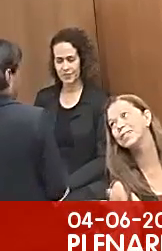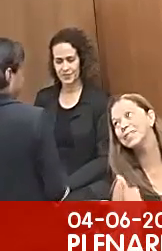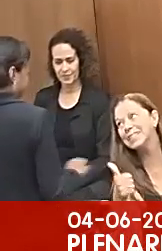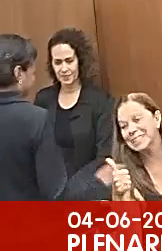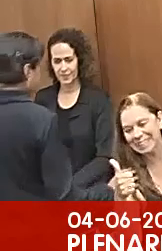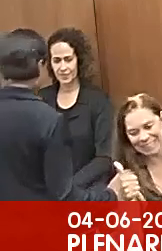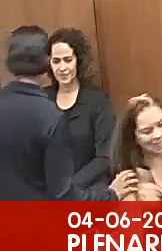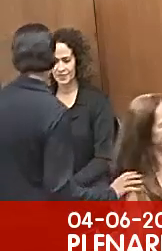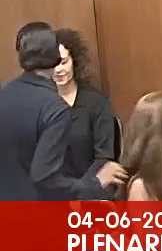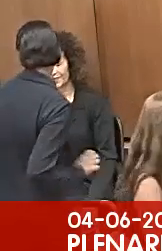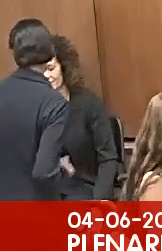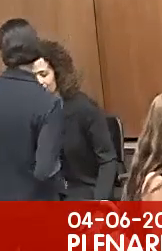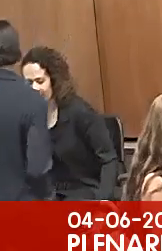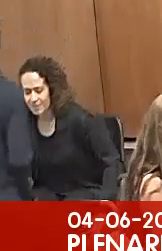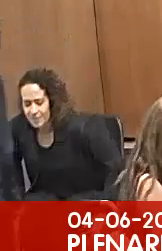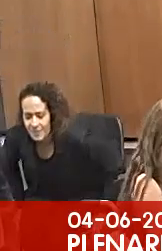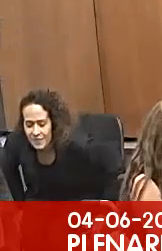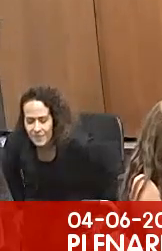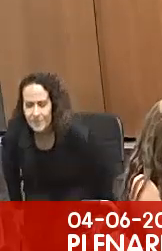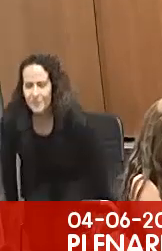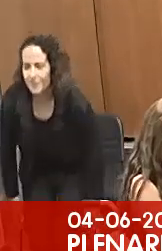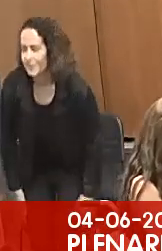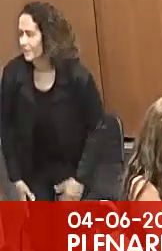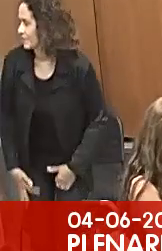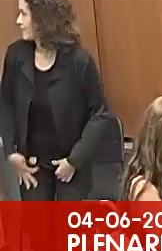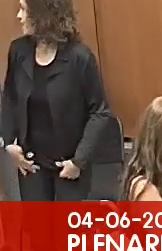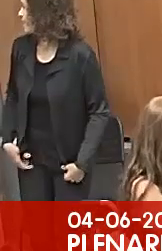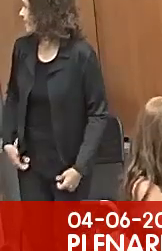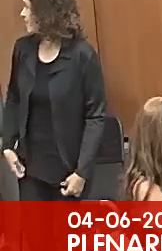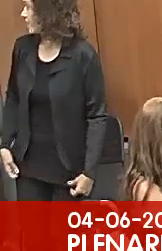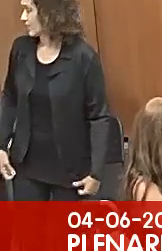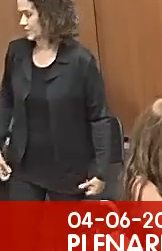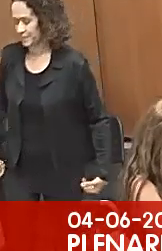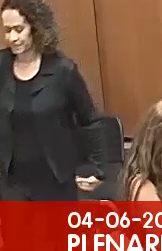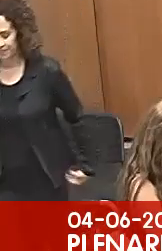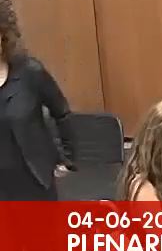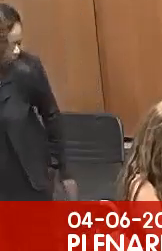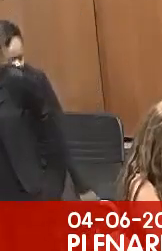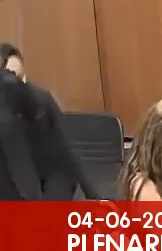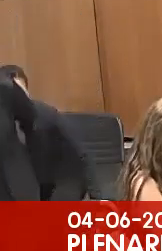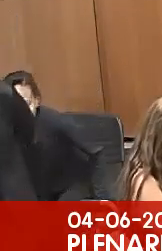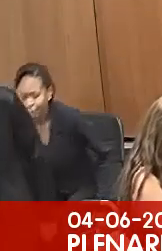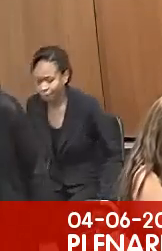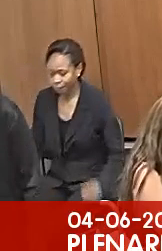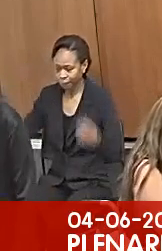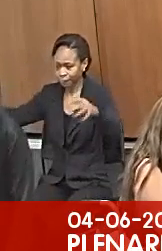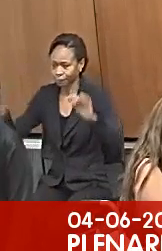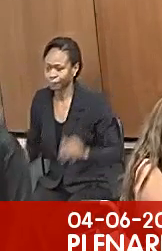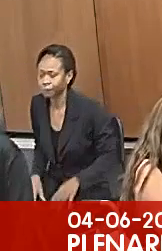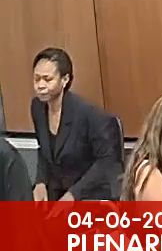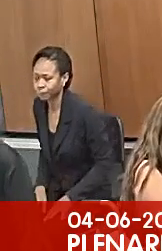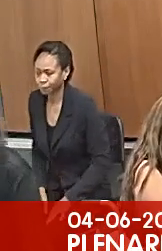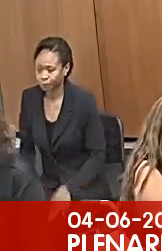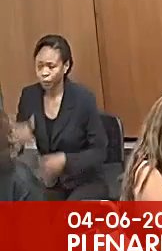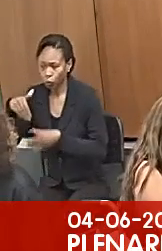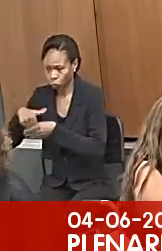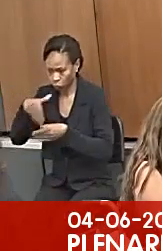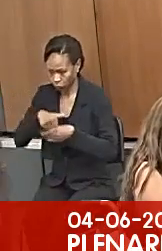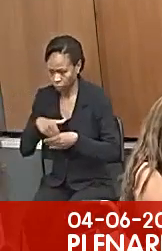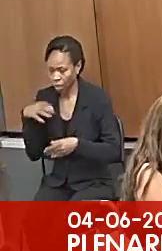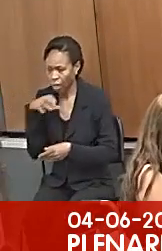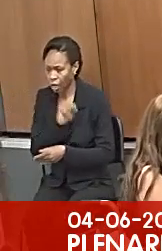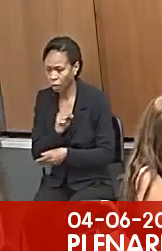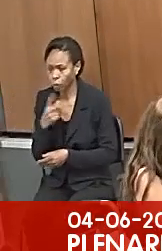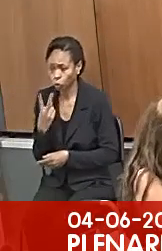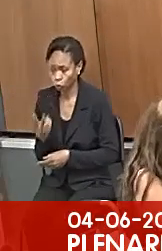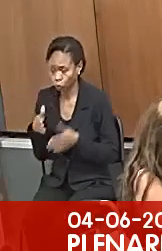antes de exibir o vídeo e fazer a entrega, só votar rapidamente, nós temos aqui dois requerimentos.